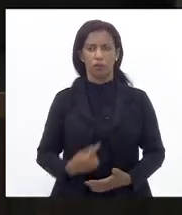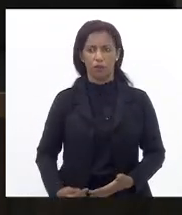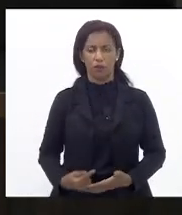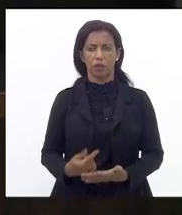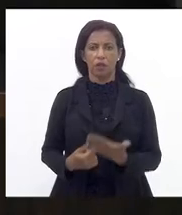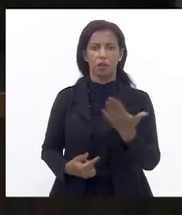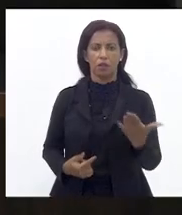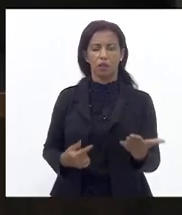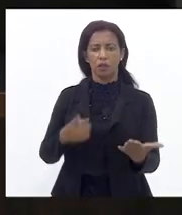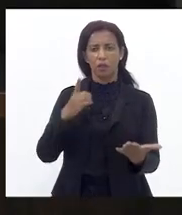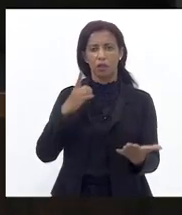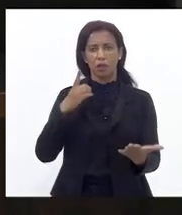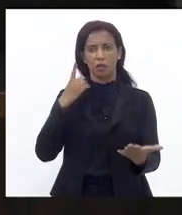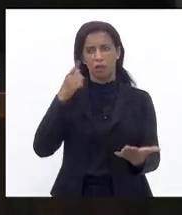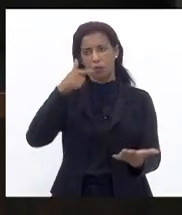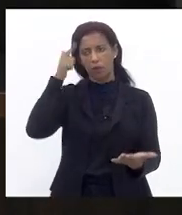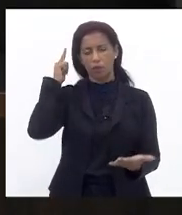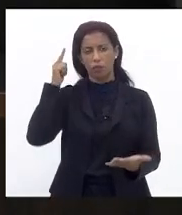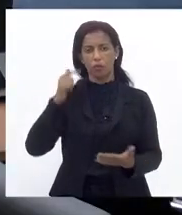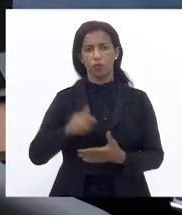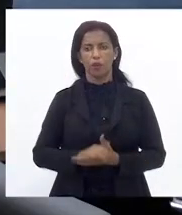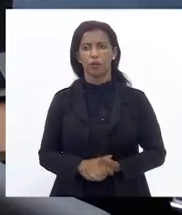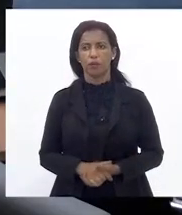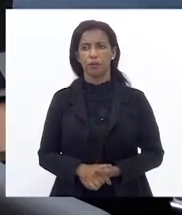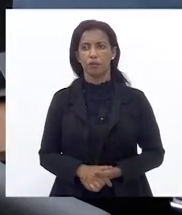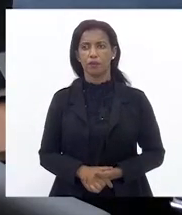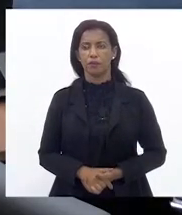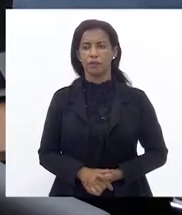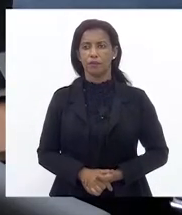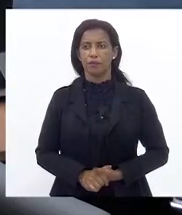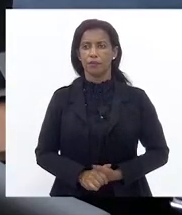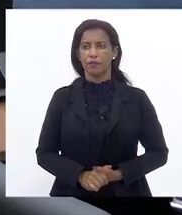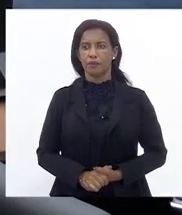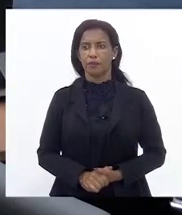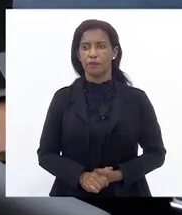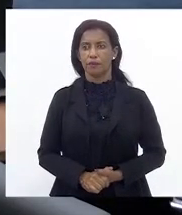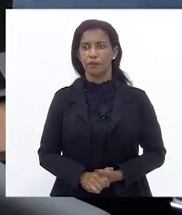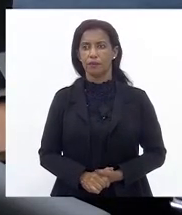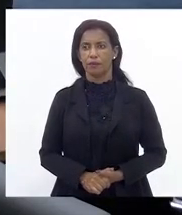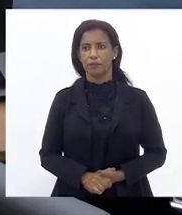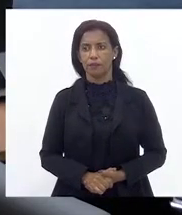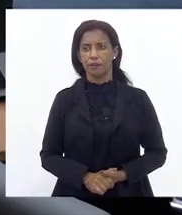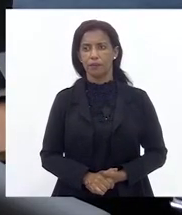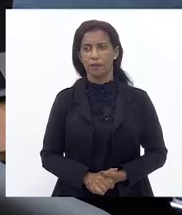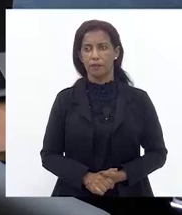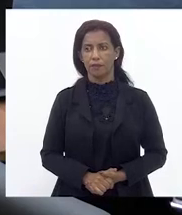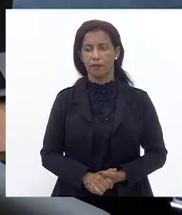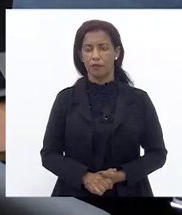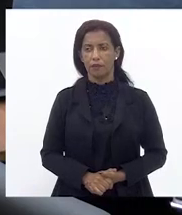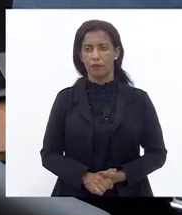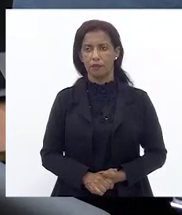Deputado Luiz Paulo com uma parte eu encerro audiência a perdão estadual